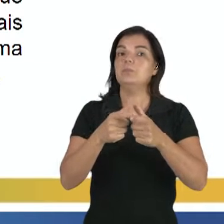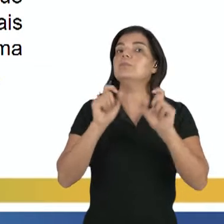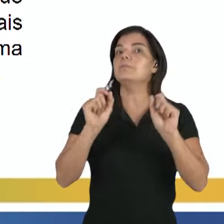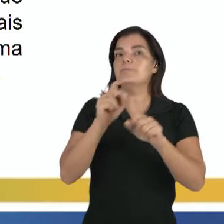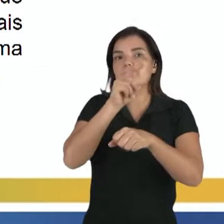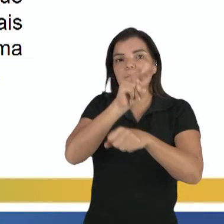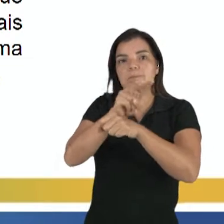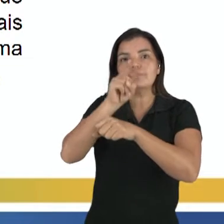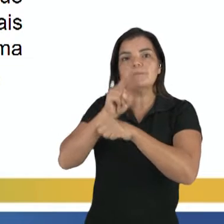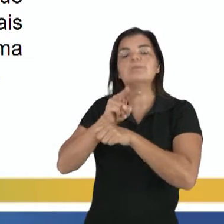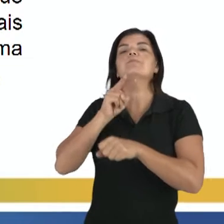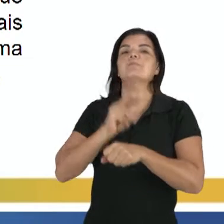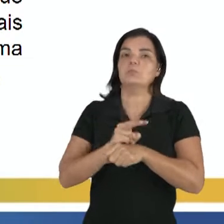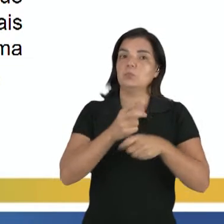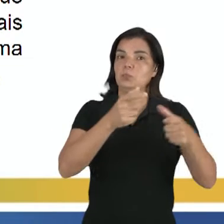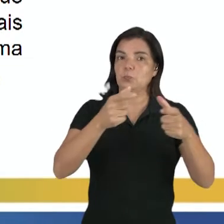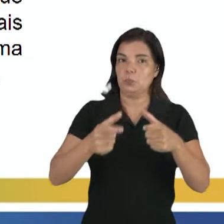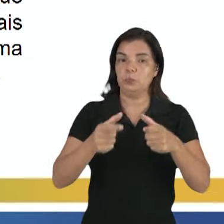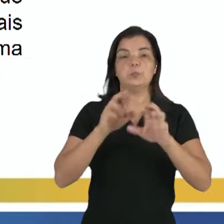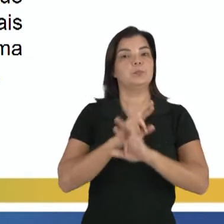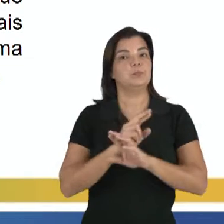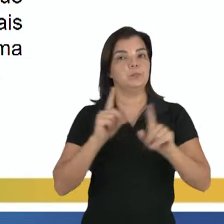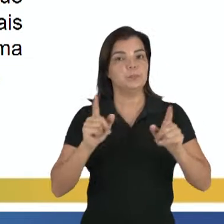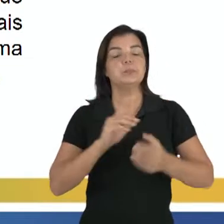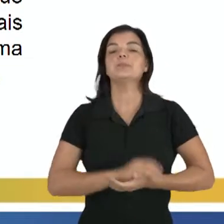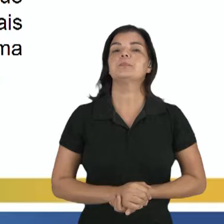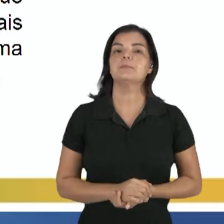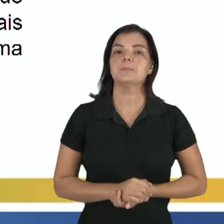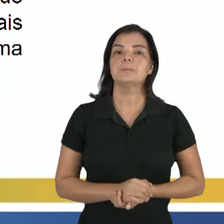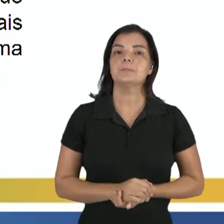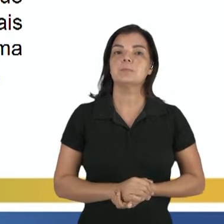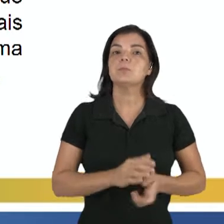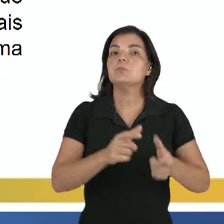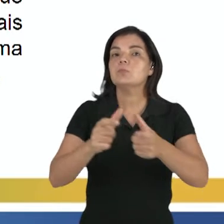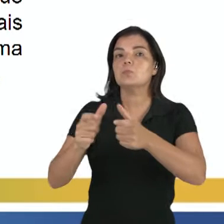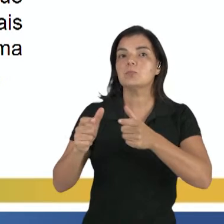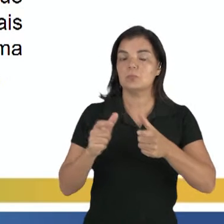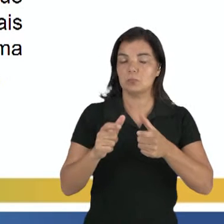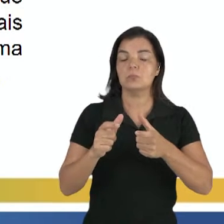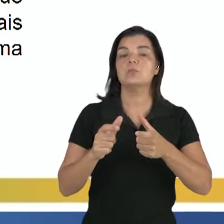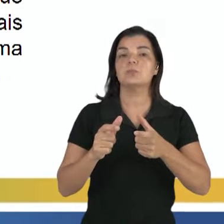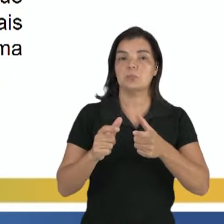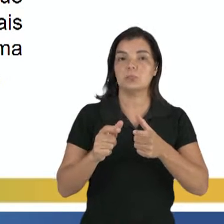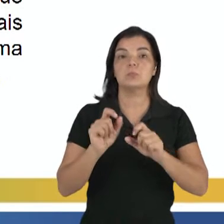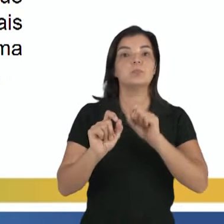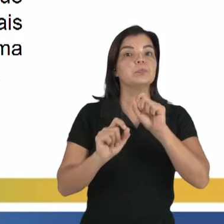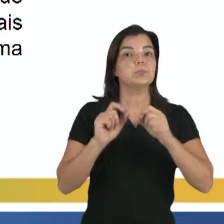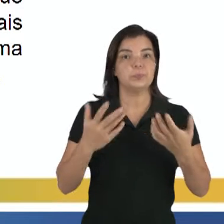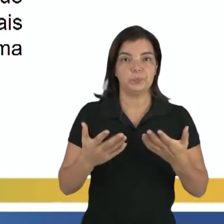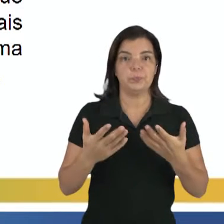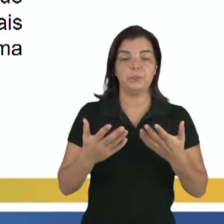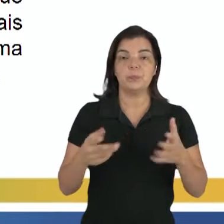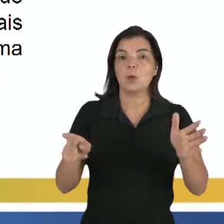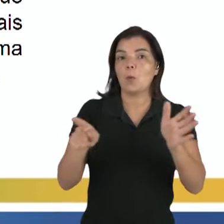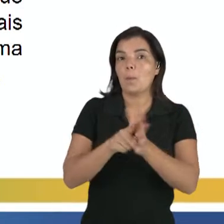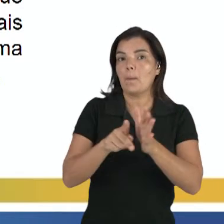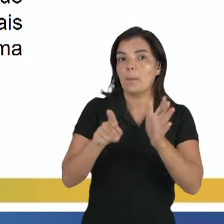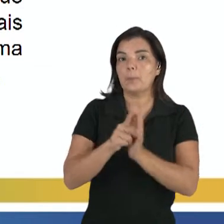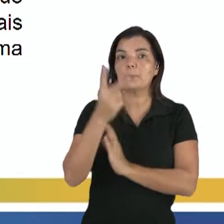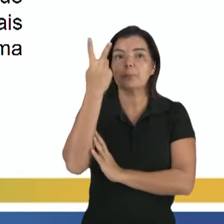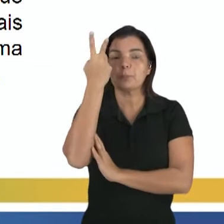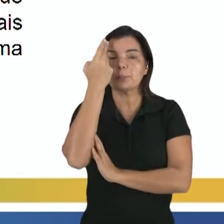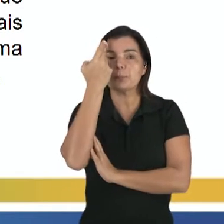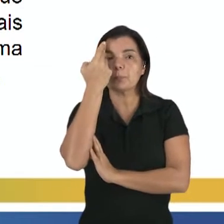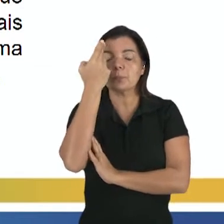a preservar esses ambientes distintos. Esses ambientes eles são considerados como patrimônio